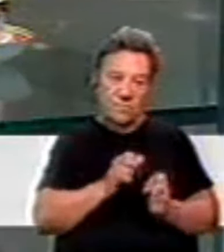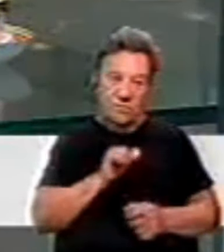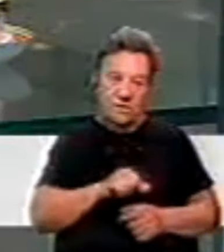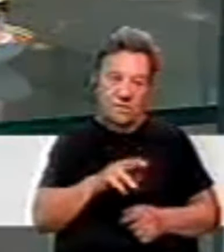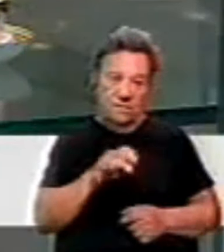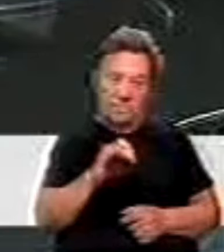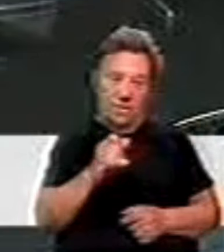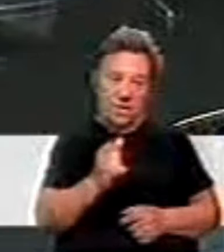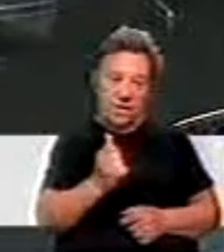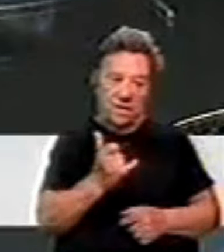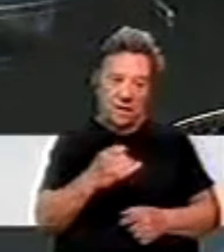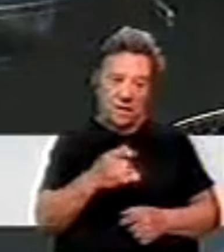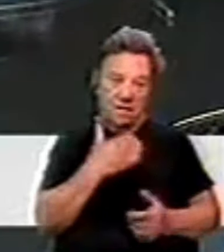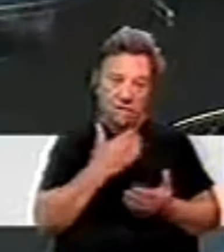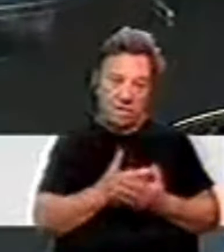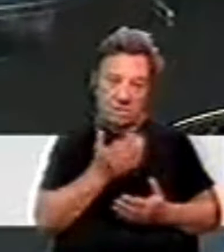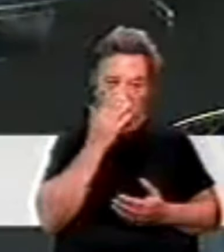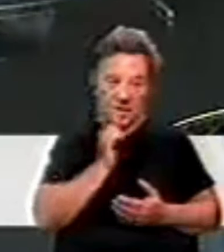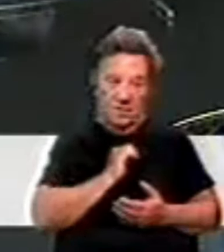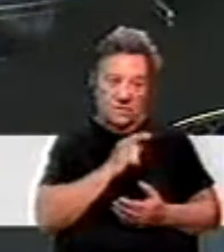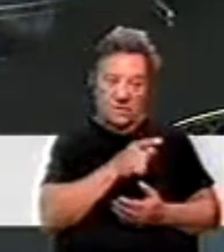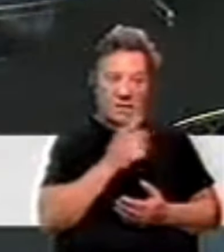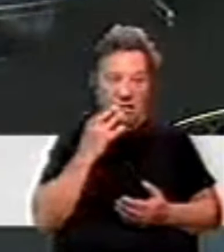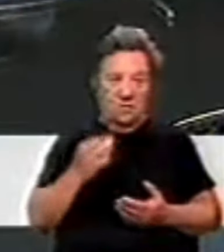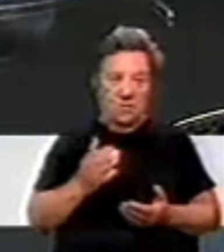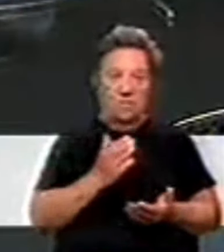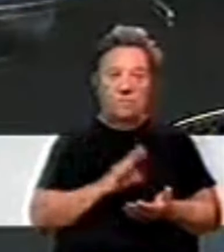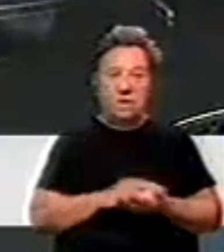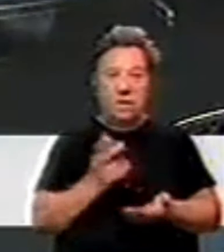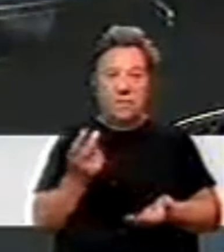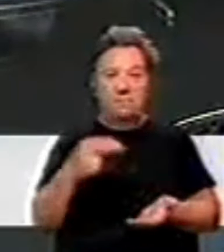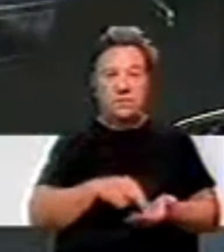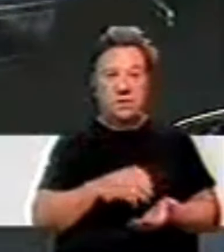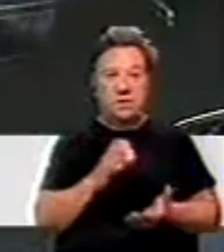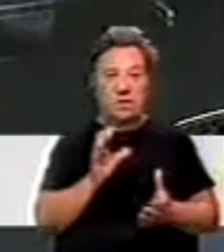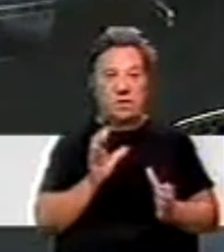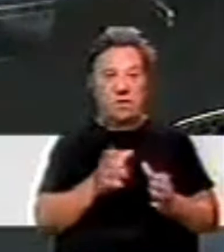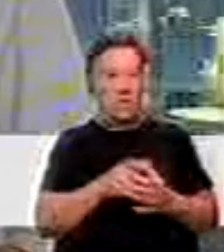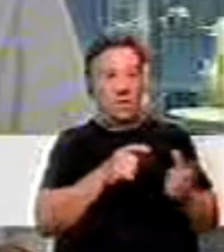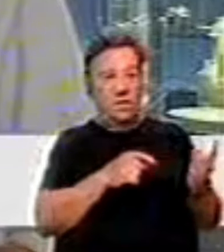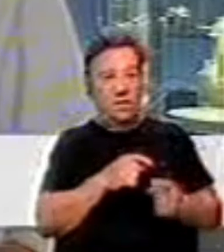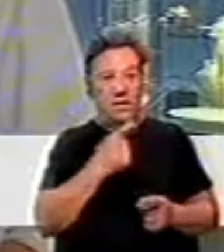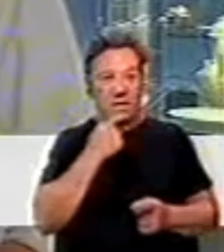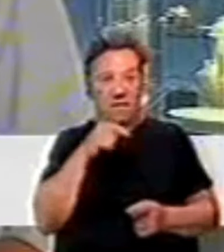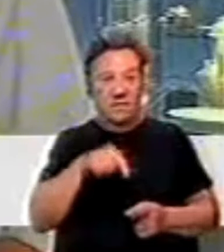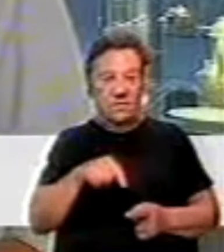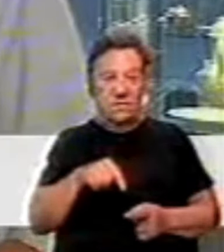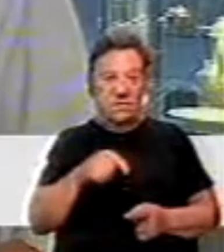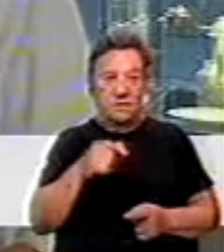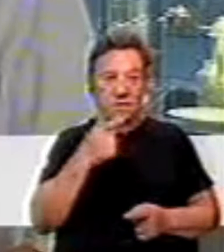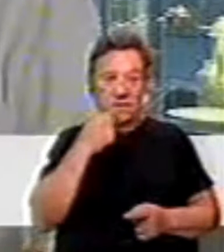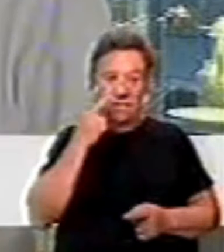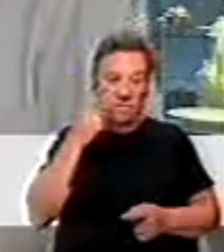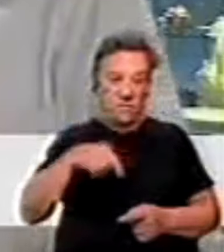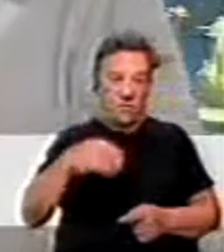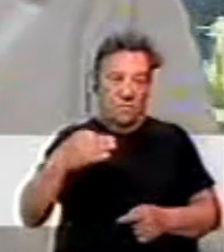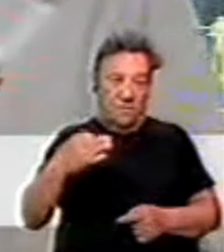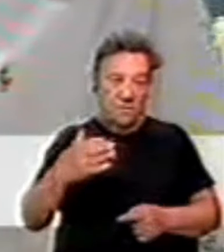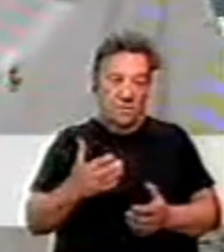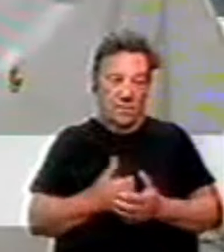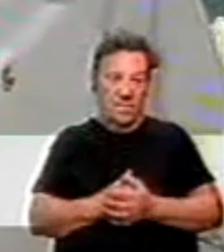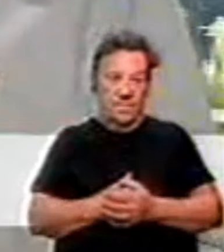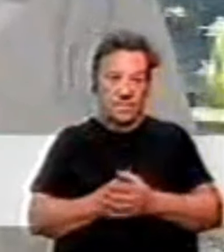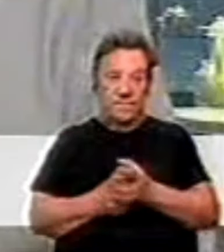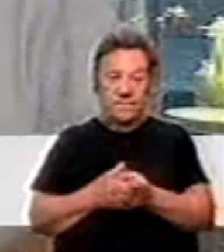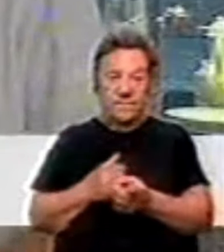produção de Miragaia, o que nos parece natural, dada a presença da colónia inglesa britânica aqui no Porto,